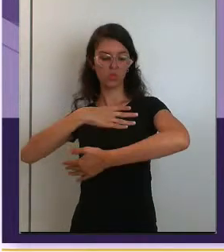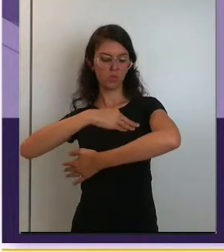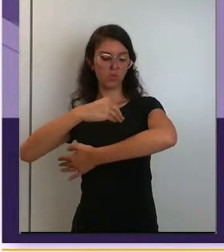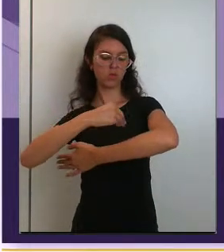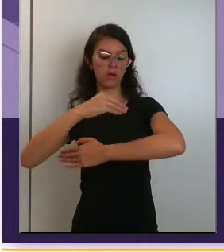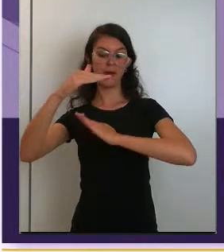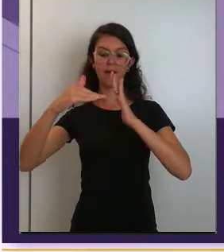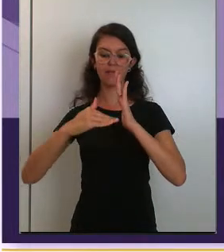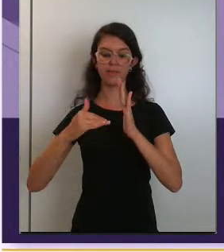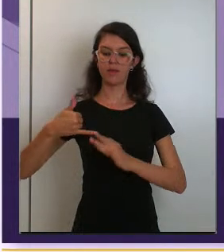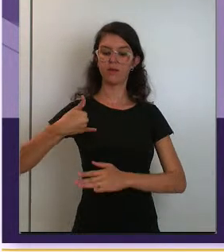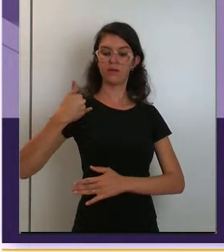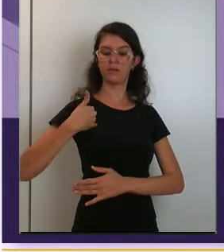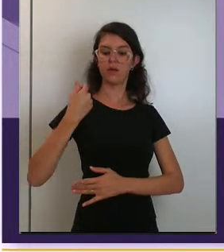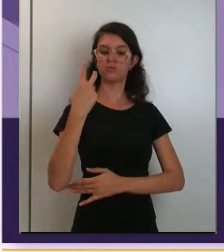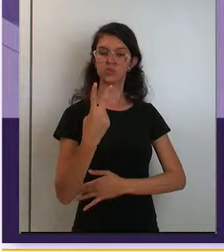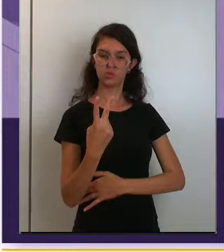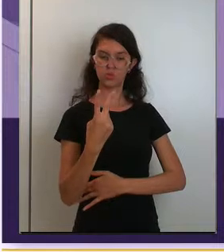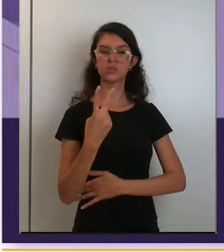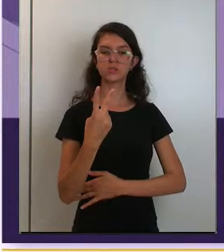de vida, isso é